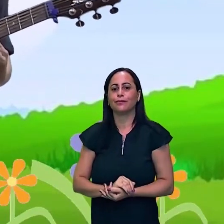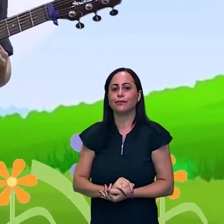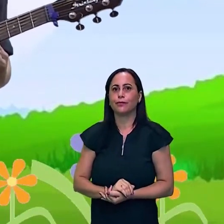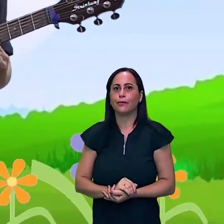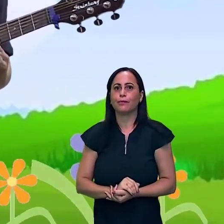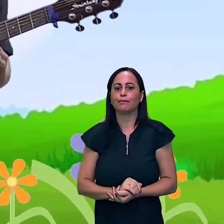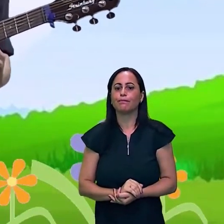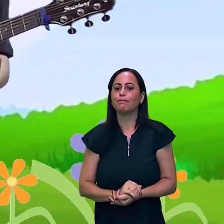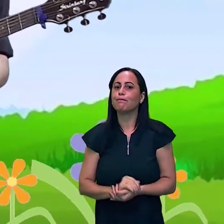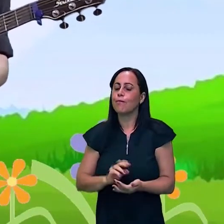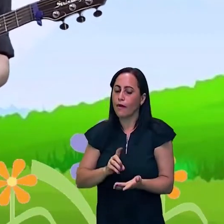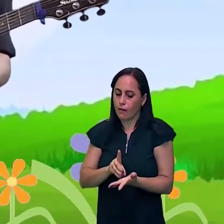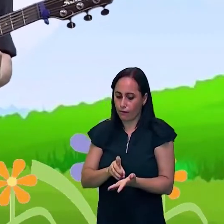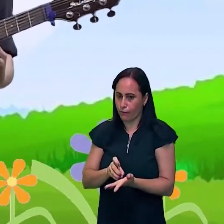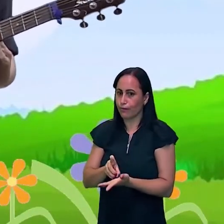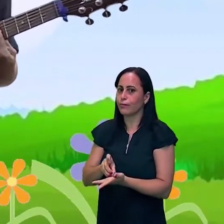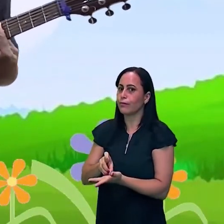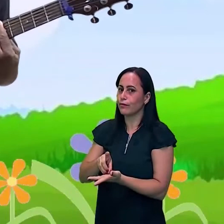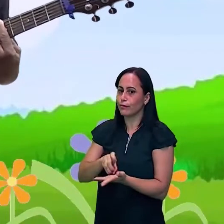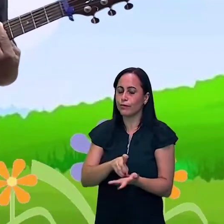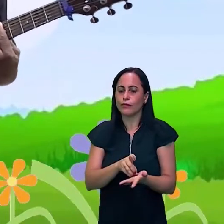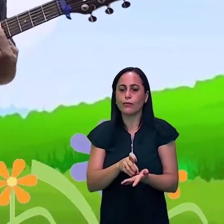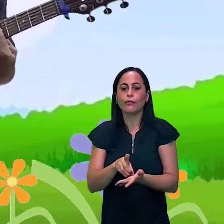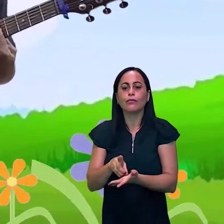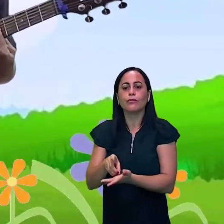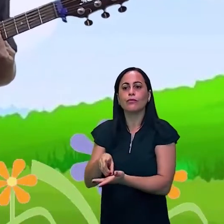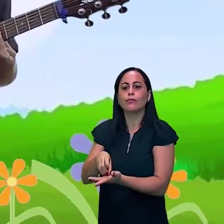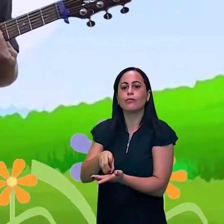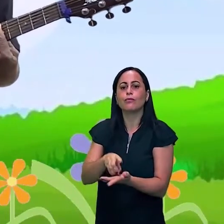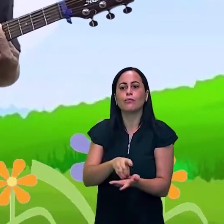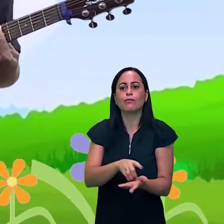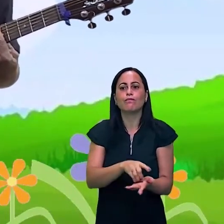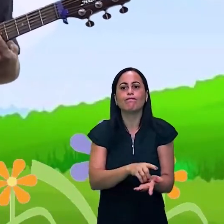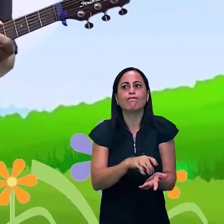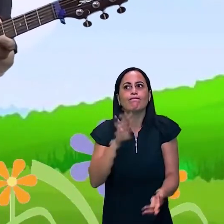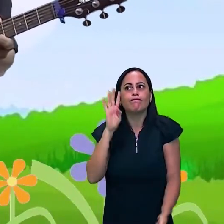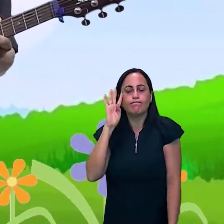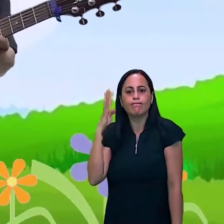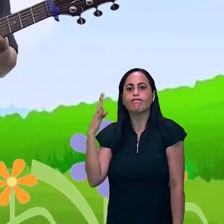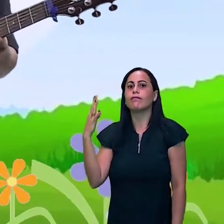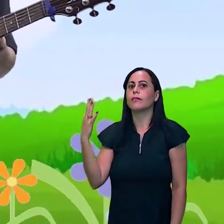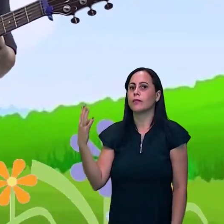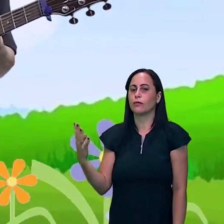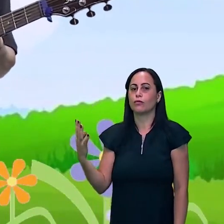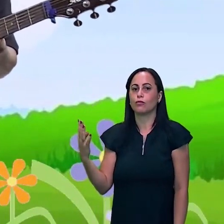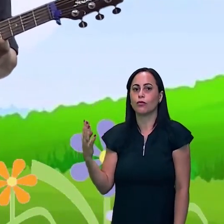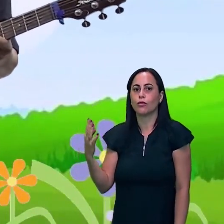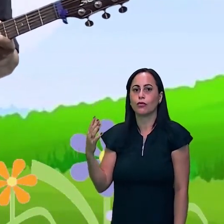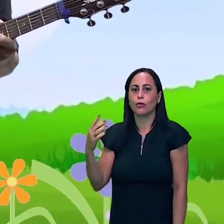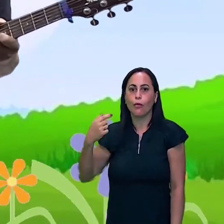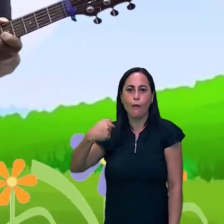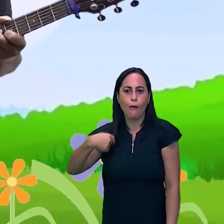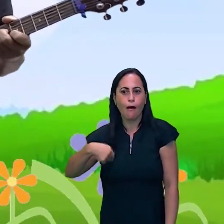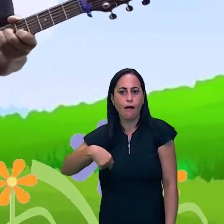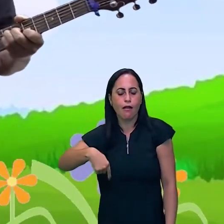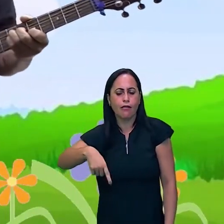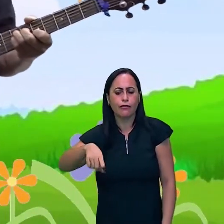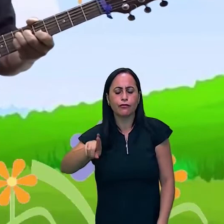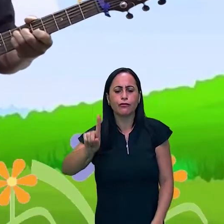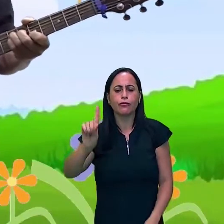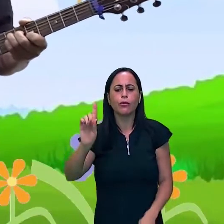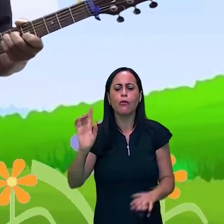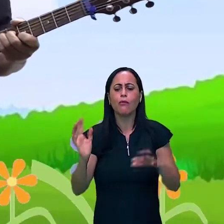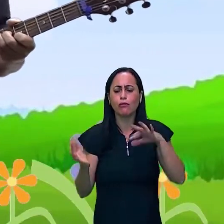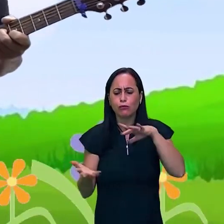E Marta, a lagarta, tomou uma decisão. Decidiu sair